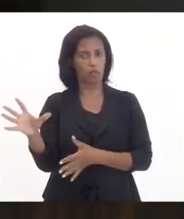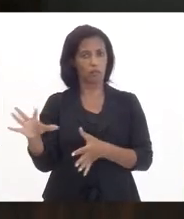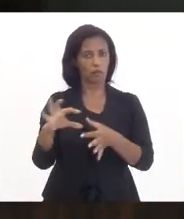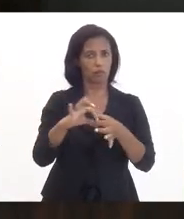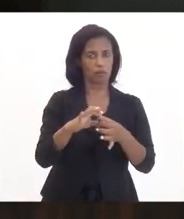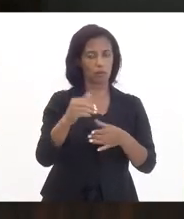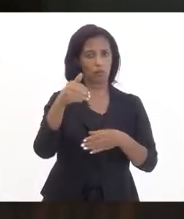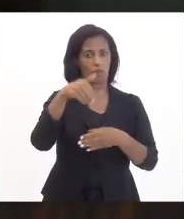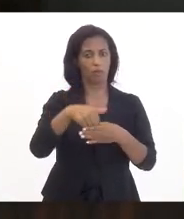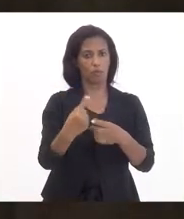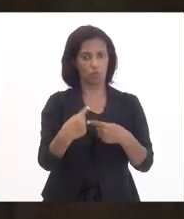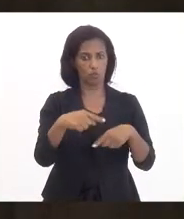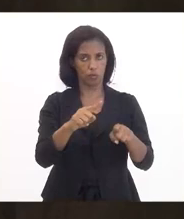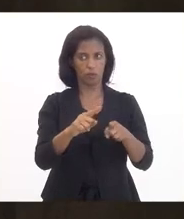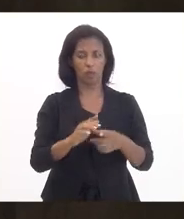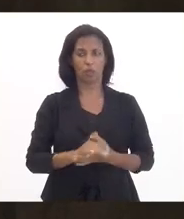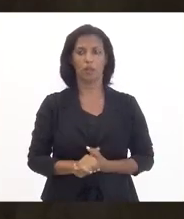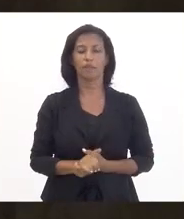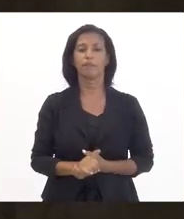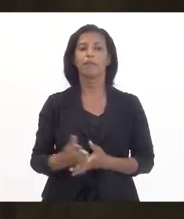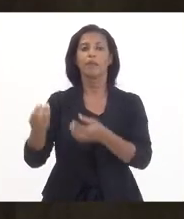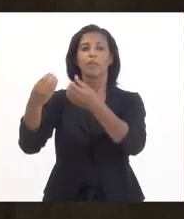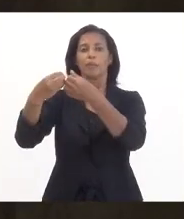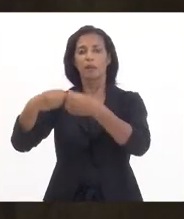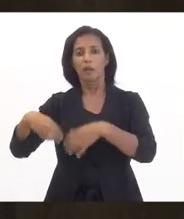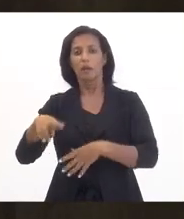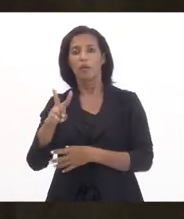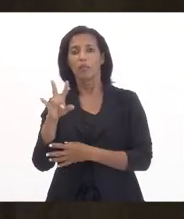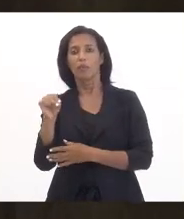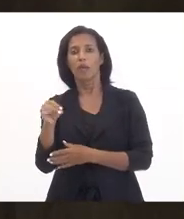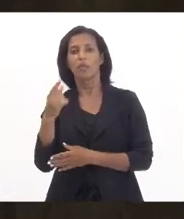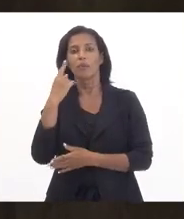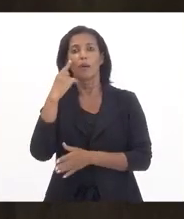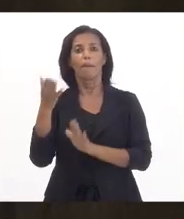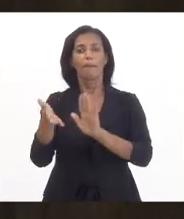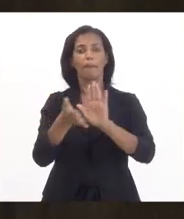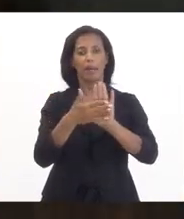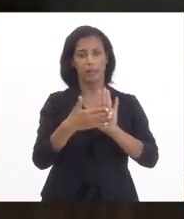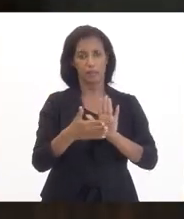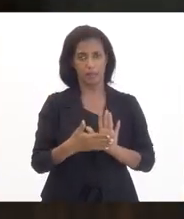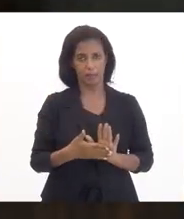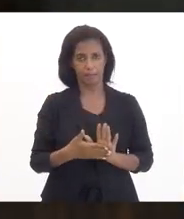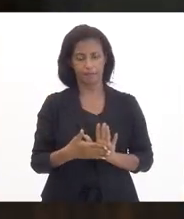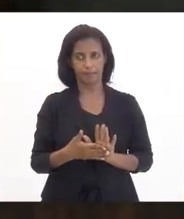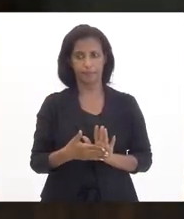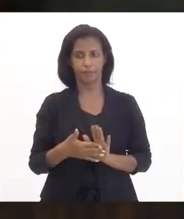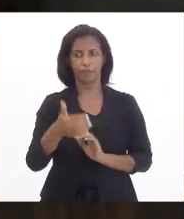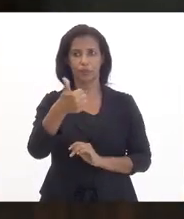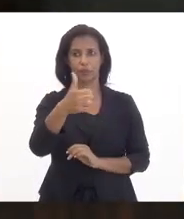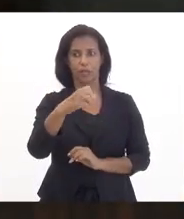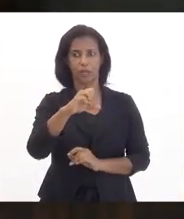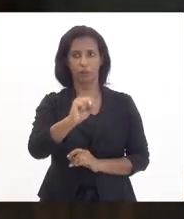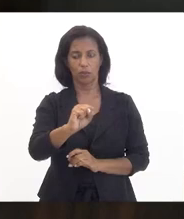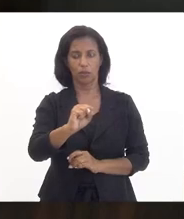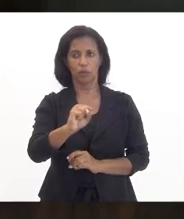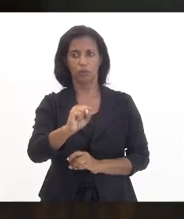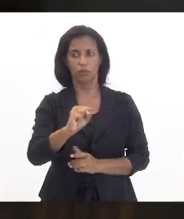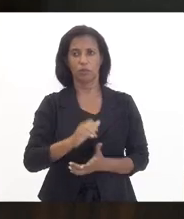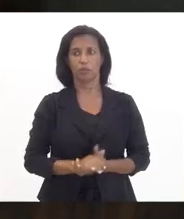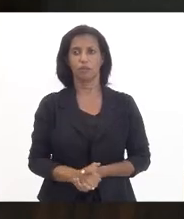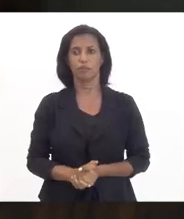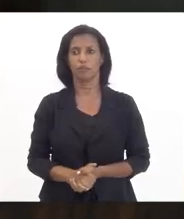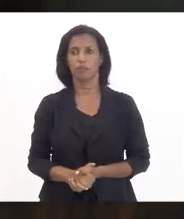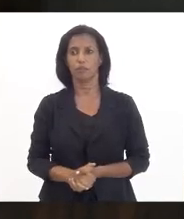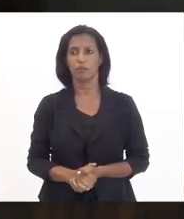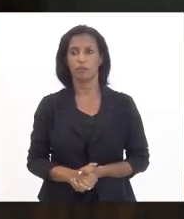voto contrário. Perfeito, senhor presidente. Então, pela derrubada do veto, vamos escolher os pareceres do 18º da pauta e